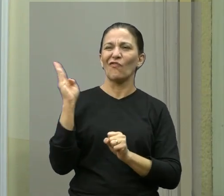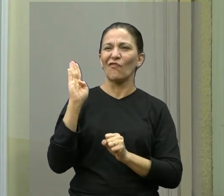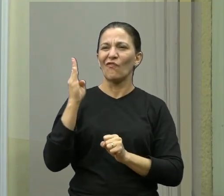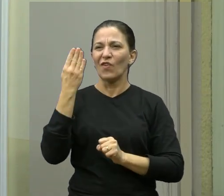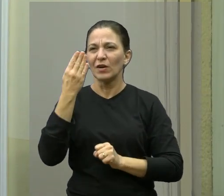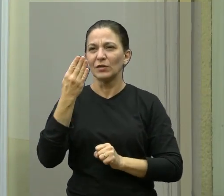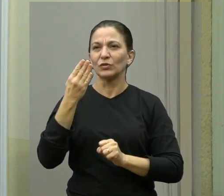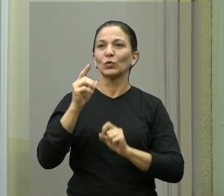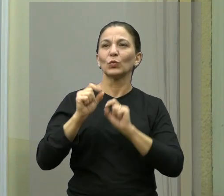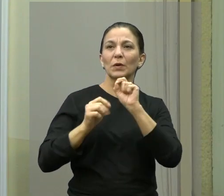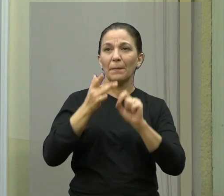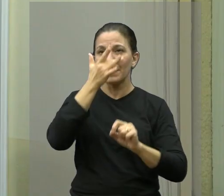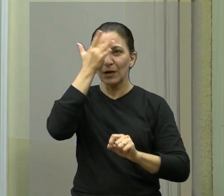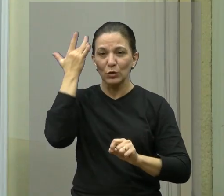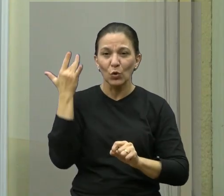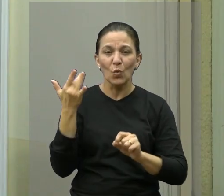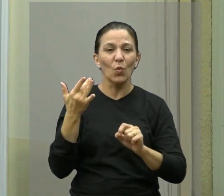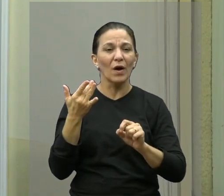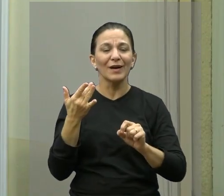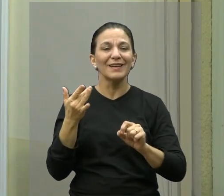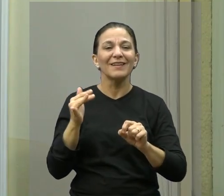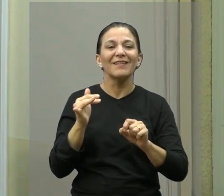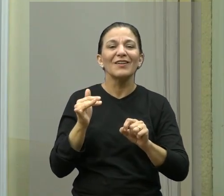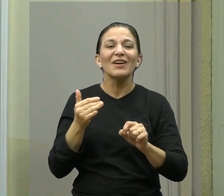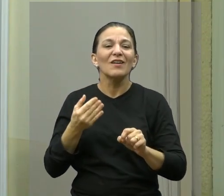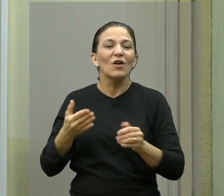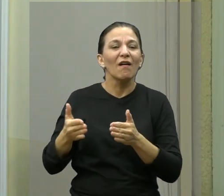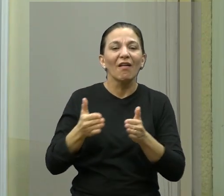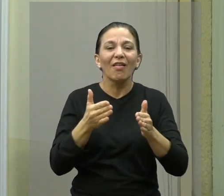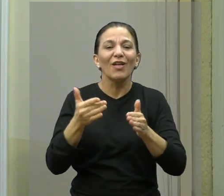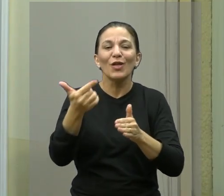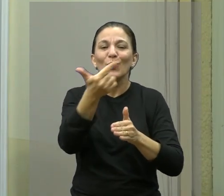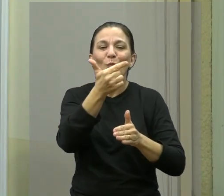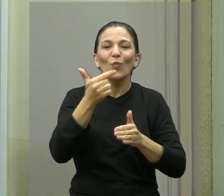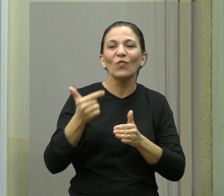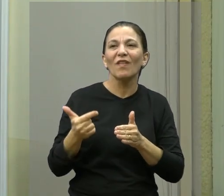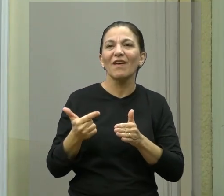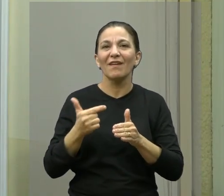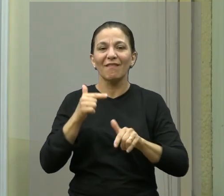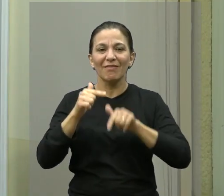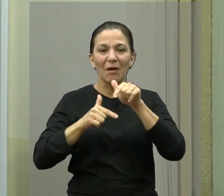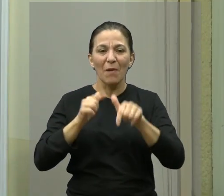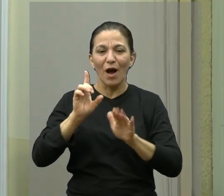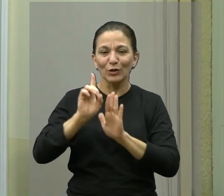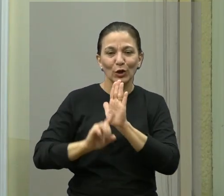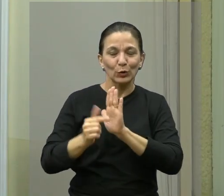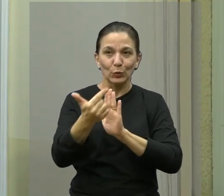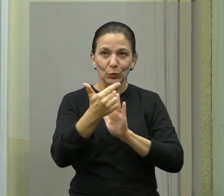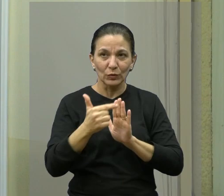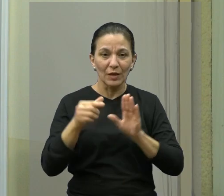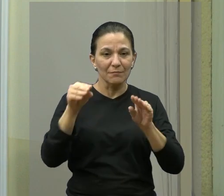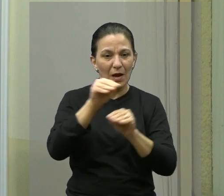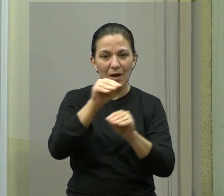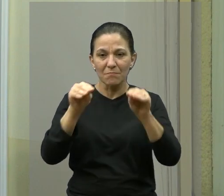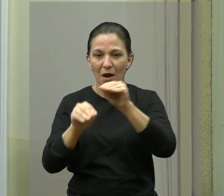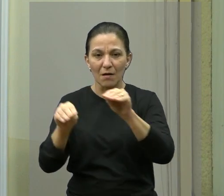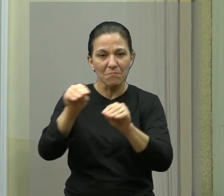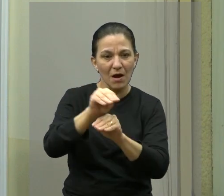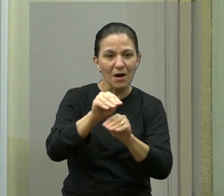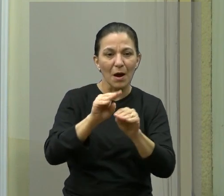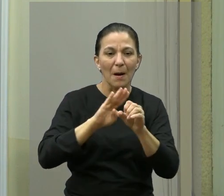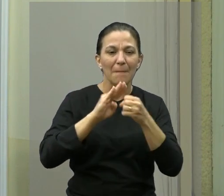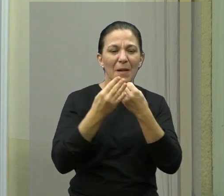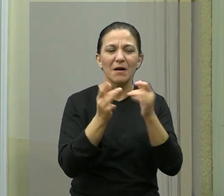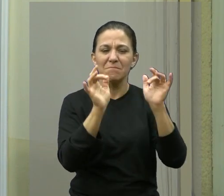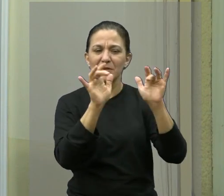pessoas escravizadas ficaram sem rumo, sem direitos trabalhistas. Começaram a se mudar para os bairros